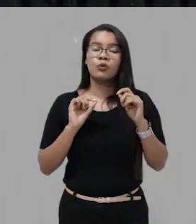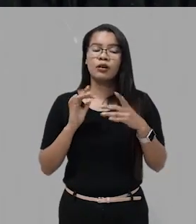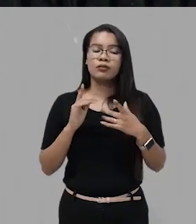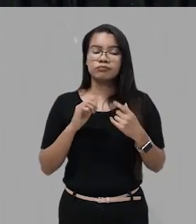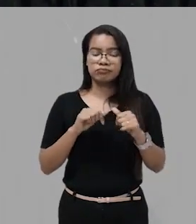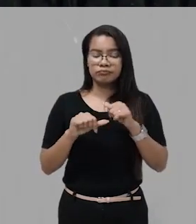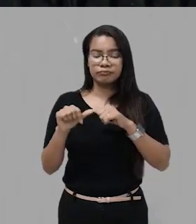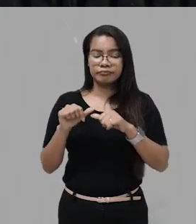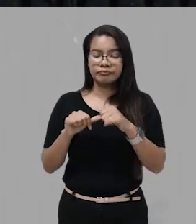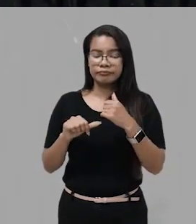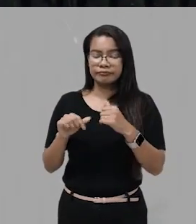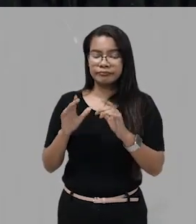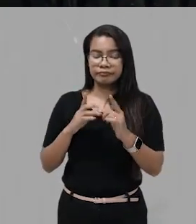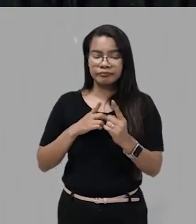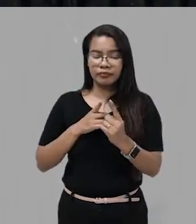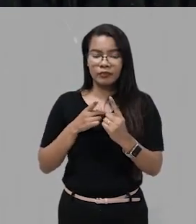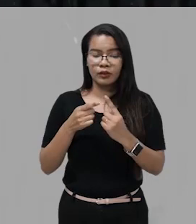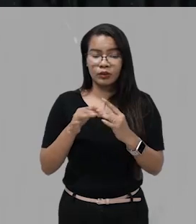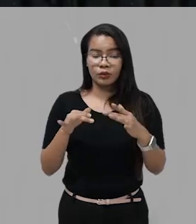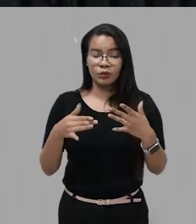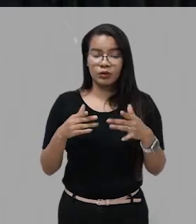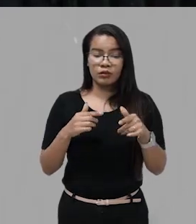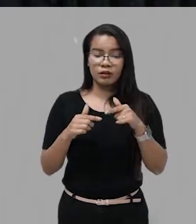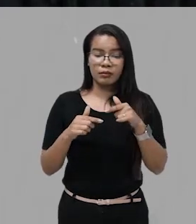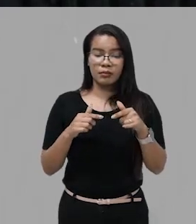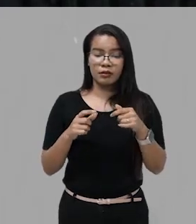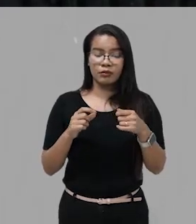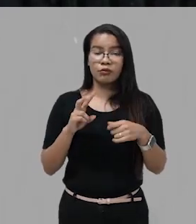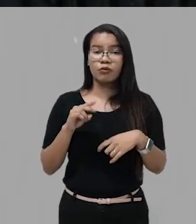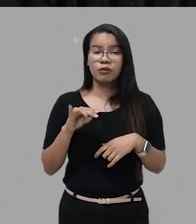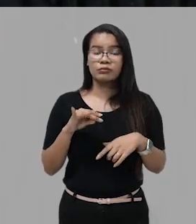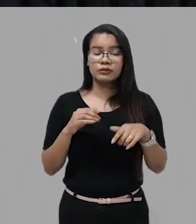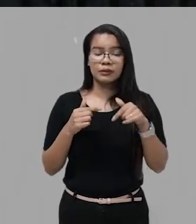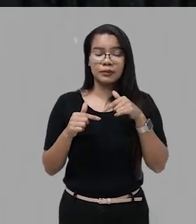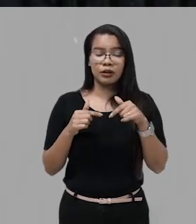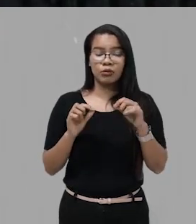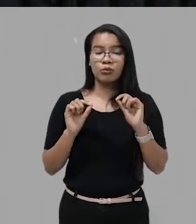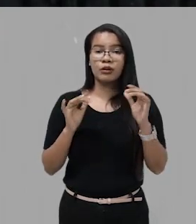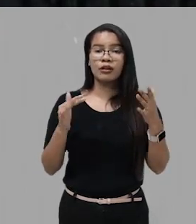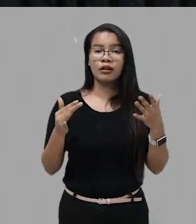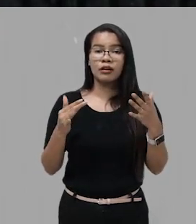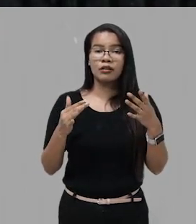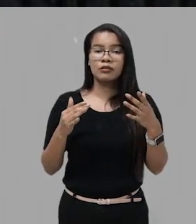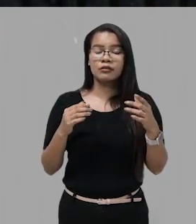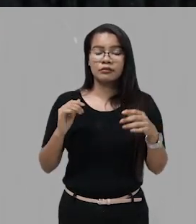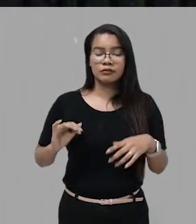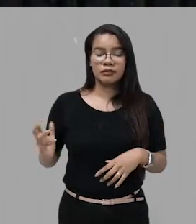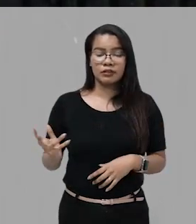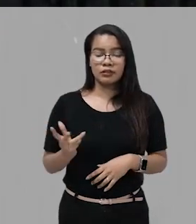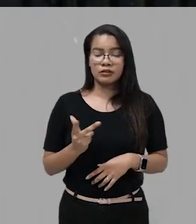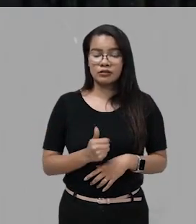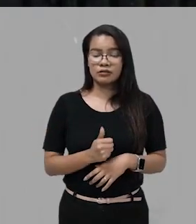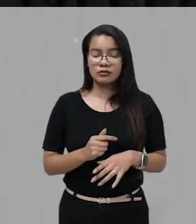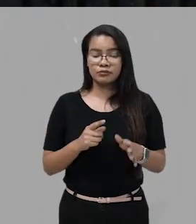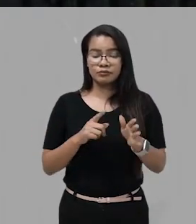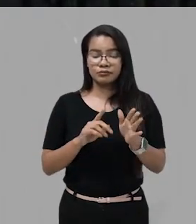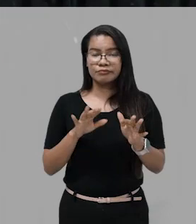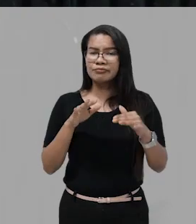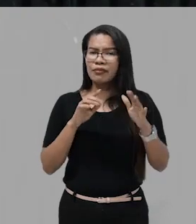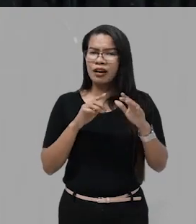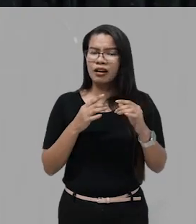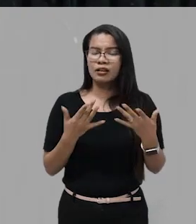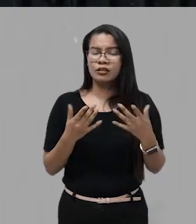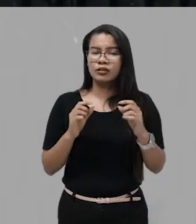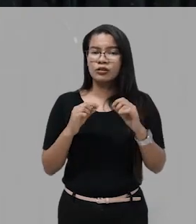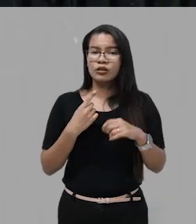direção. Quando eu vou trabalhar agilidade, eu vou trabalhar o quê? Velocidade de membros, por exemplo. Não é não? Nós estudamos isso em velocidade.